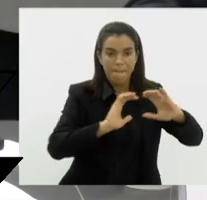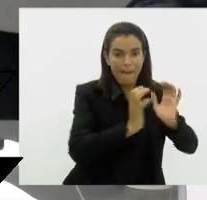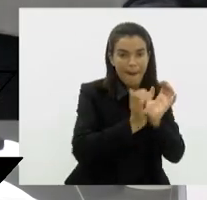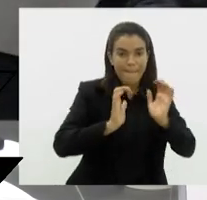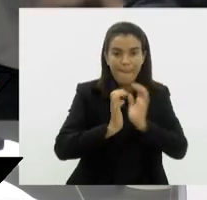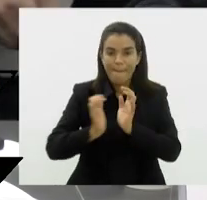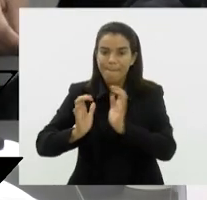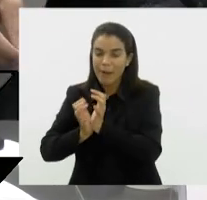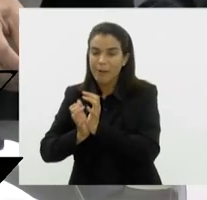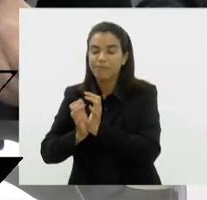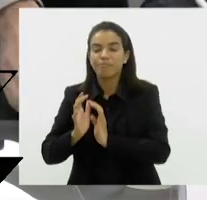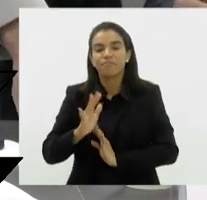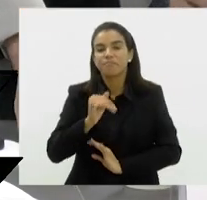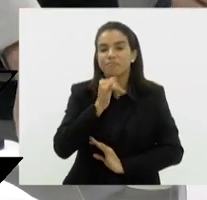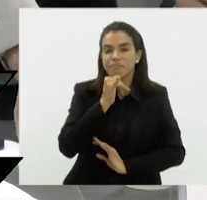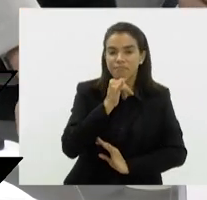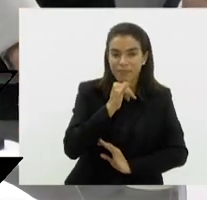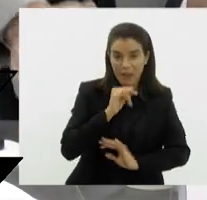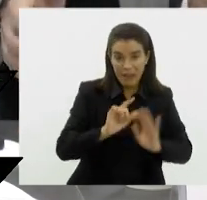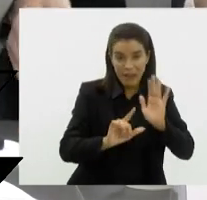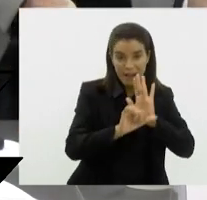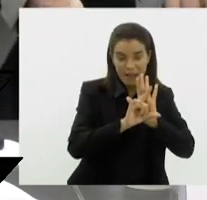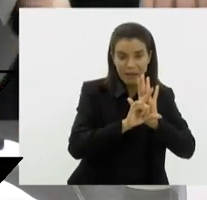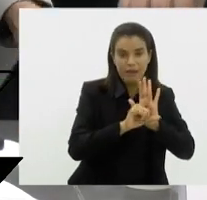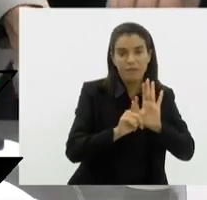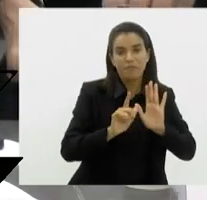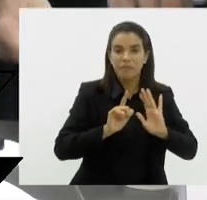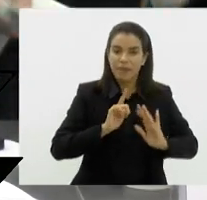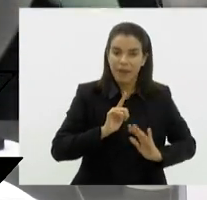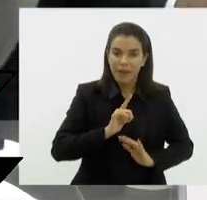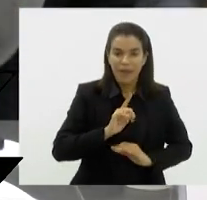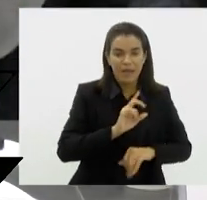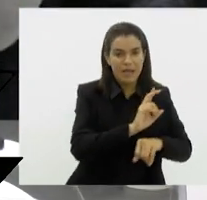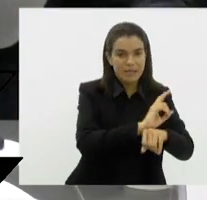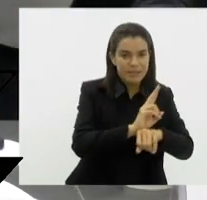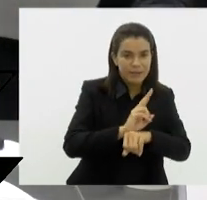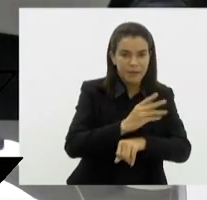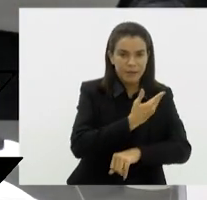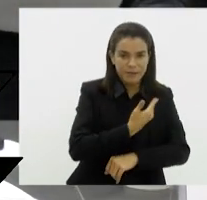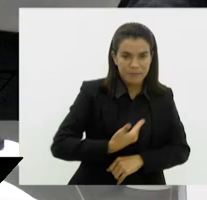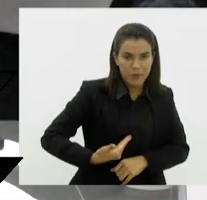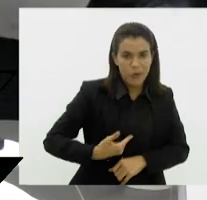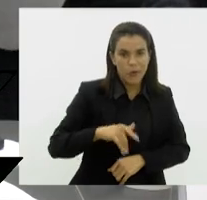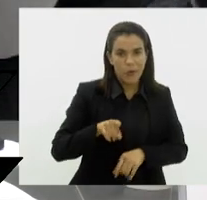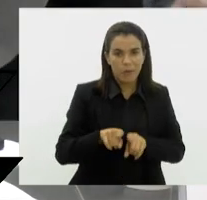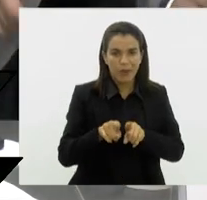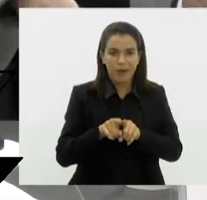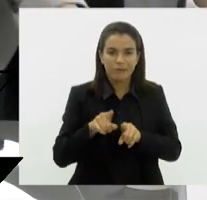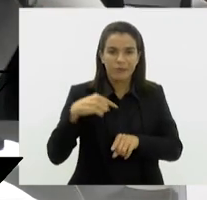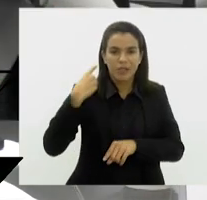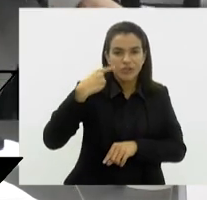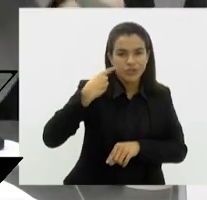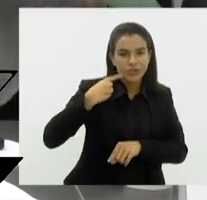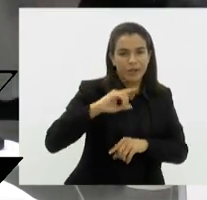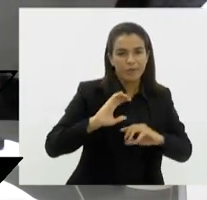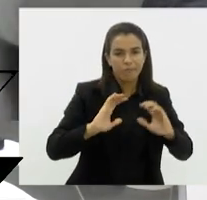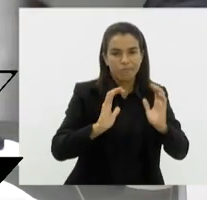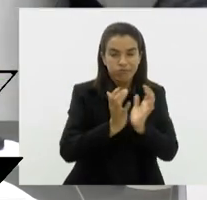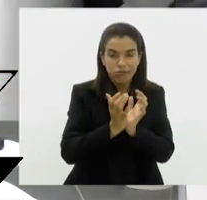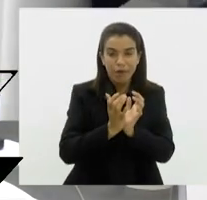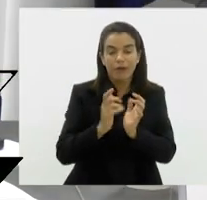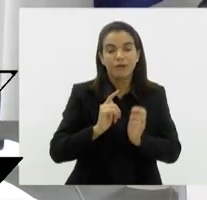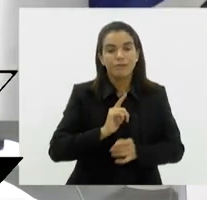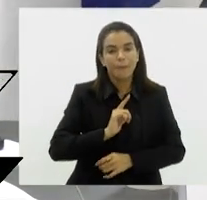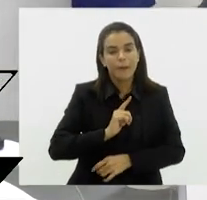claramente taxadas nessa lei, estão as carreiras da segurança pública, magistratura, outras carreiras, e ela faz